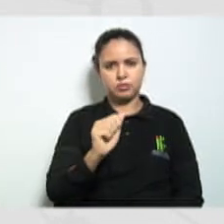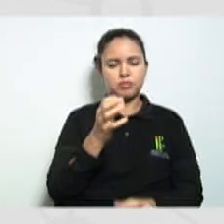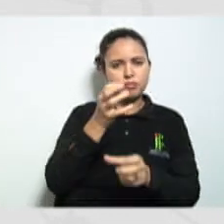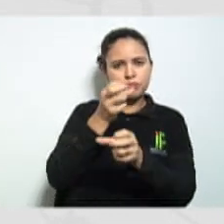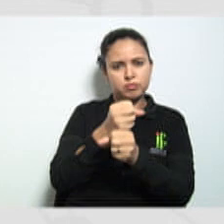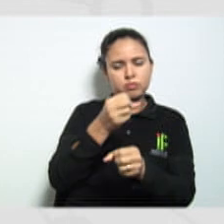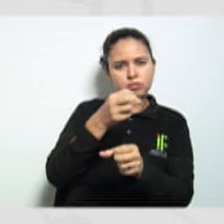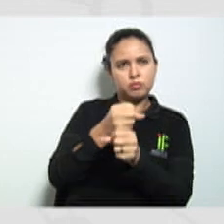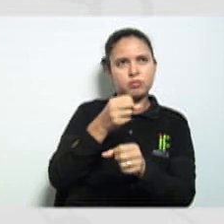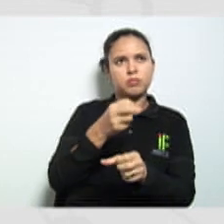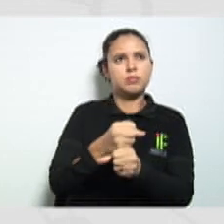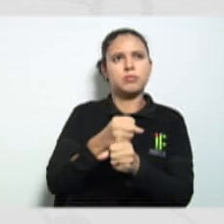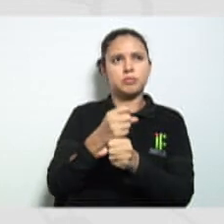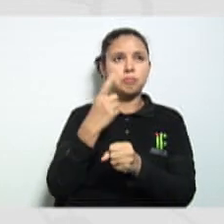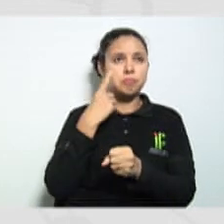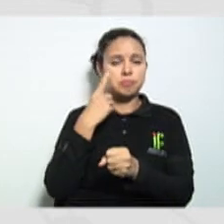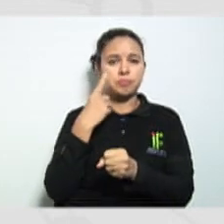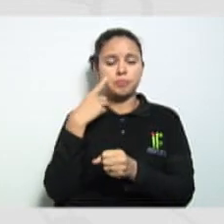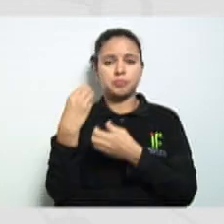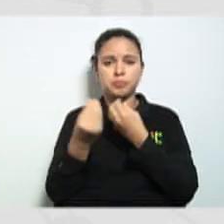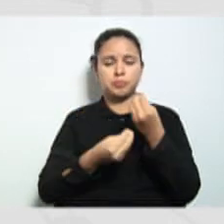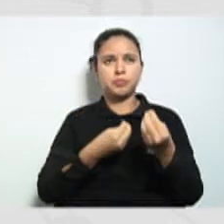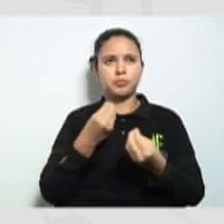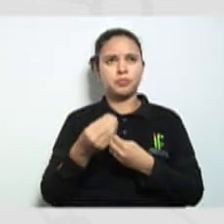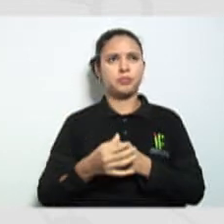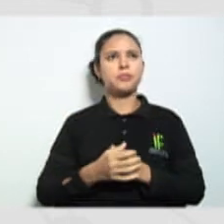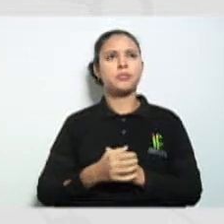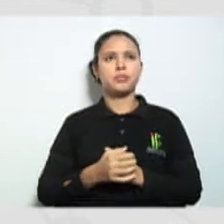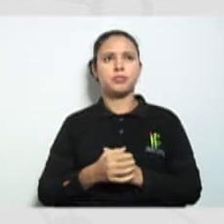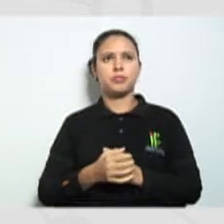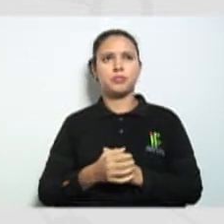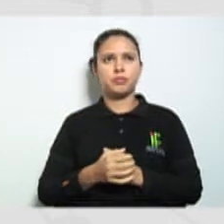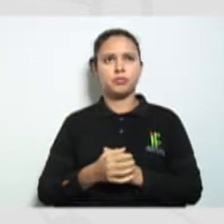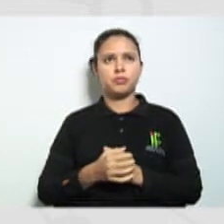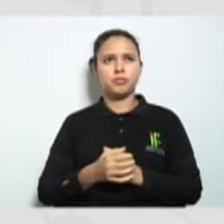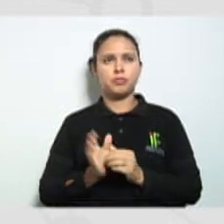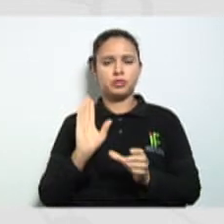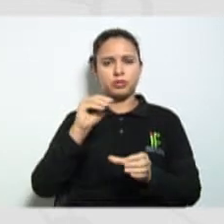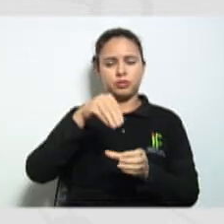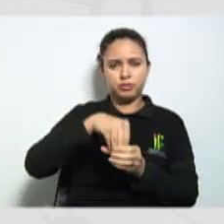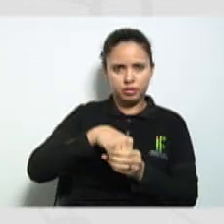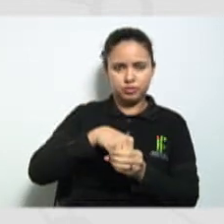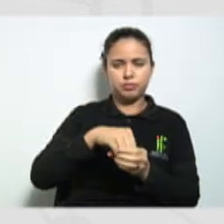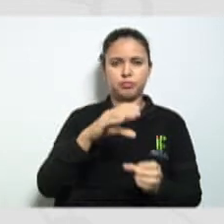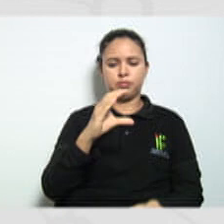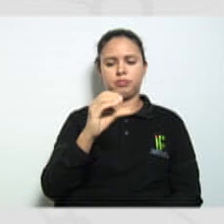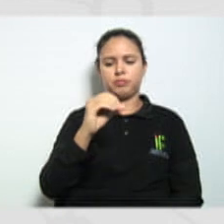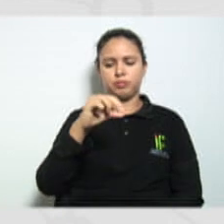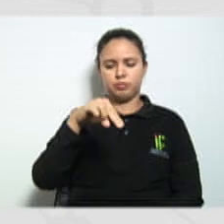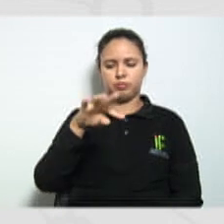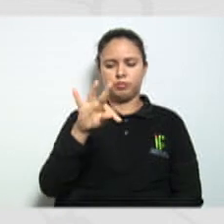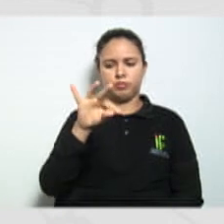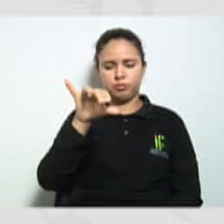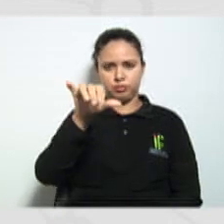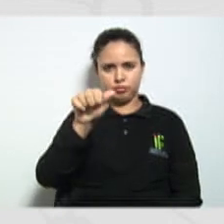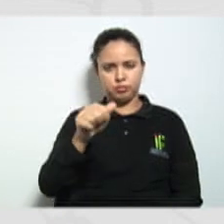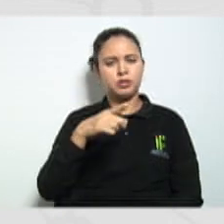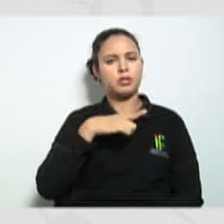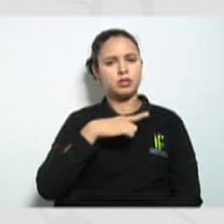contábil, certo? Nessa conta vai ter débitos